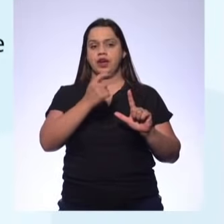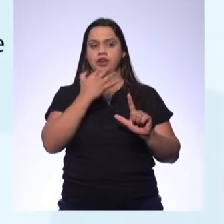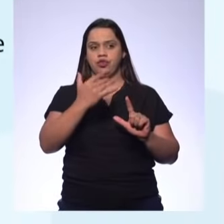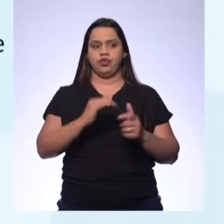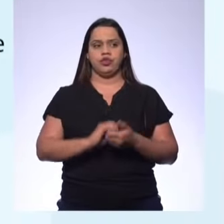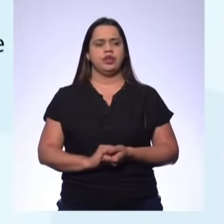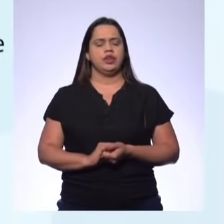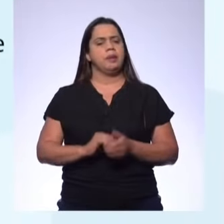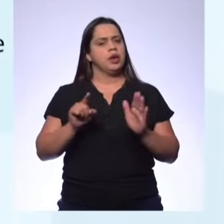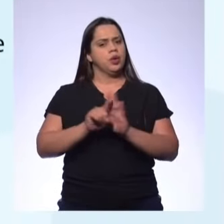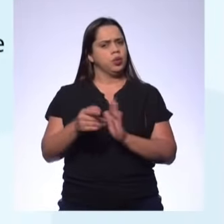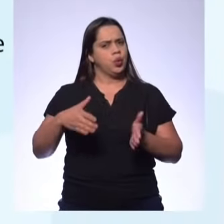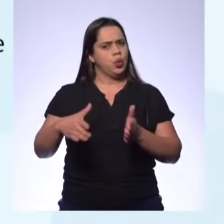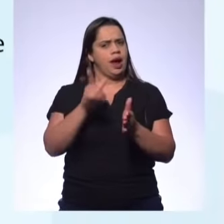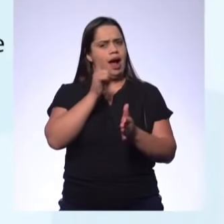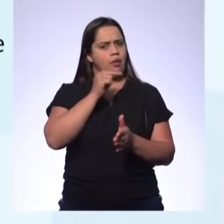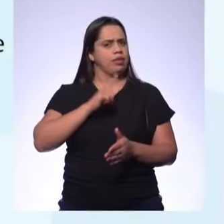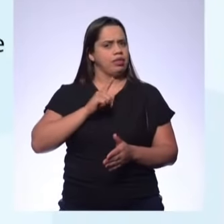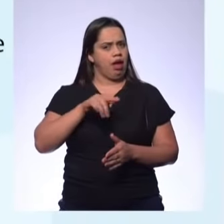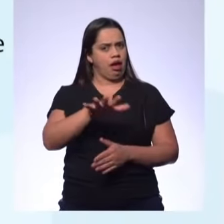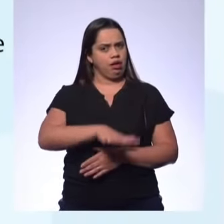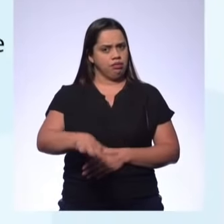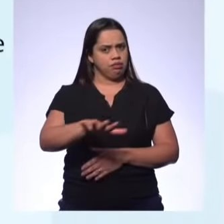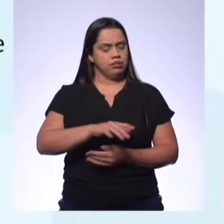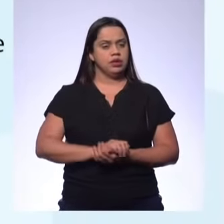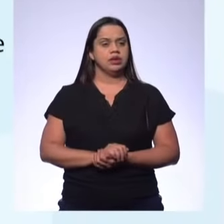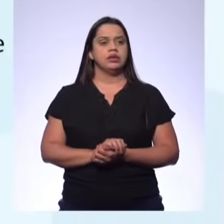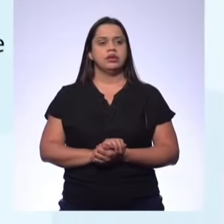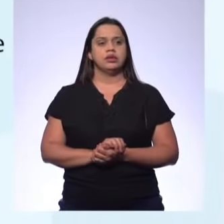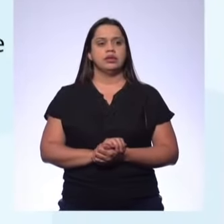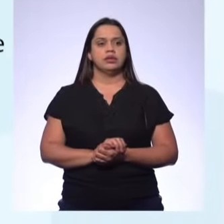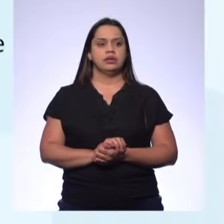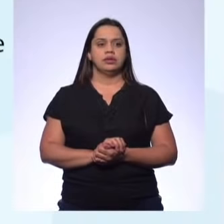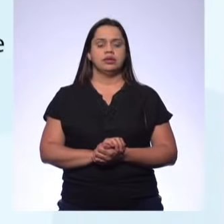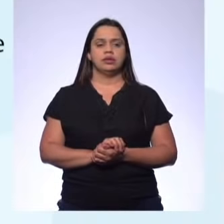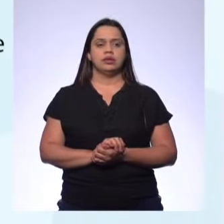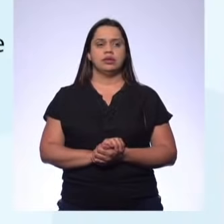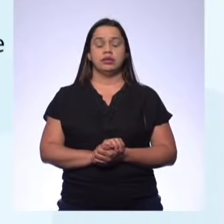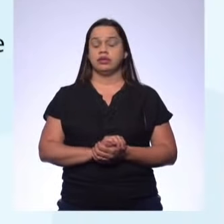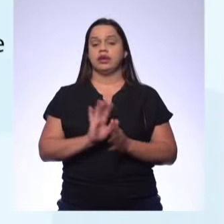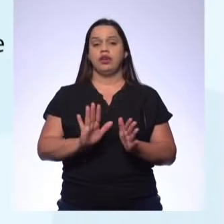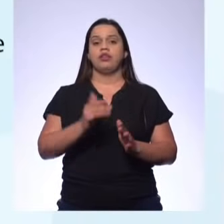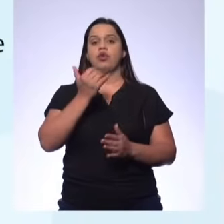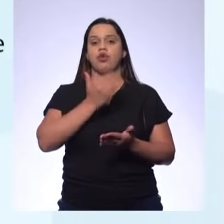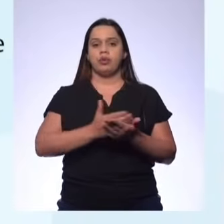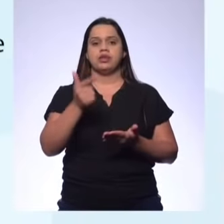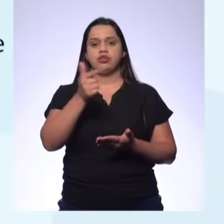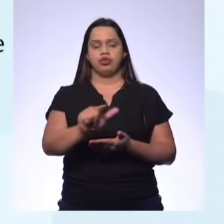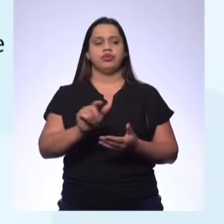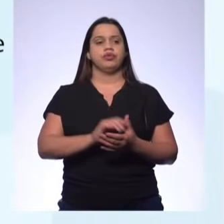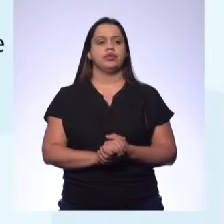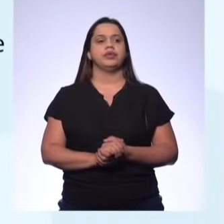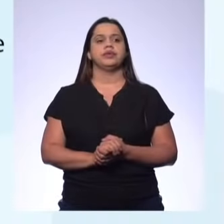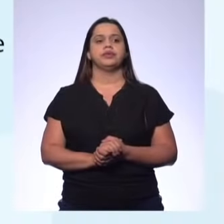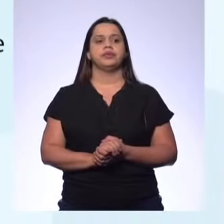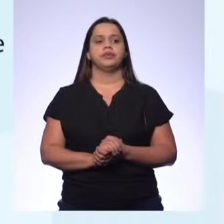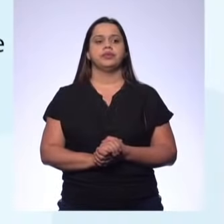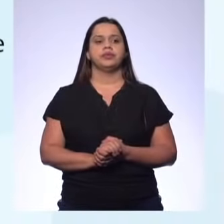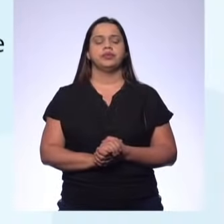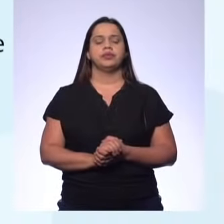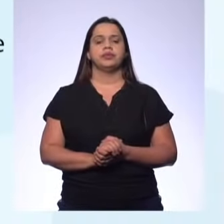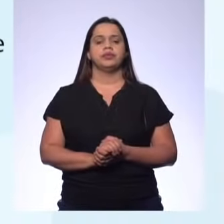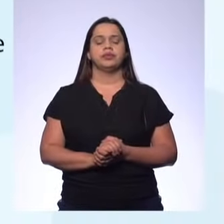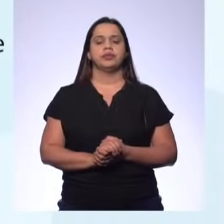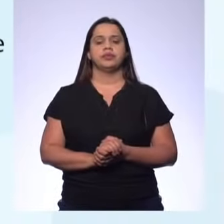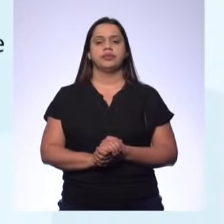água na sua comunidade? Yes, they water courses. I'm sorry, vou começar ali de baixo. Yes, there are water courses.